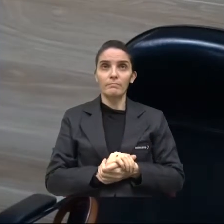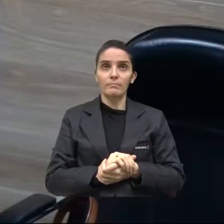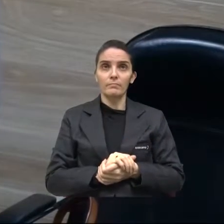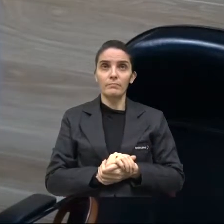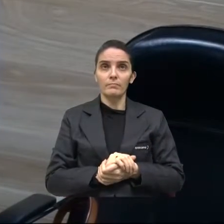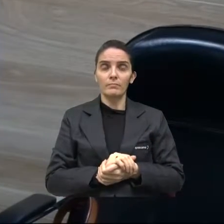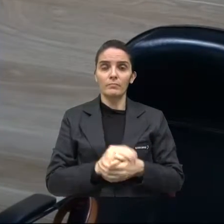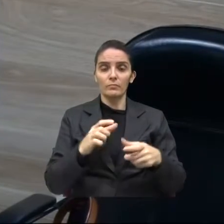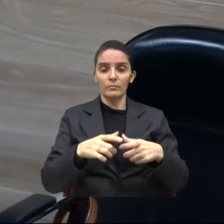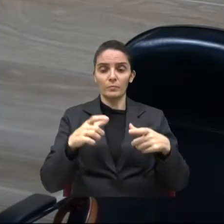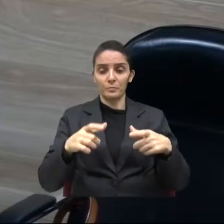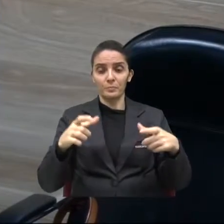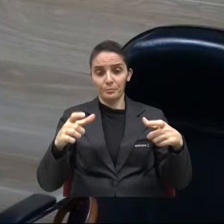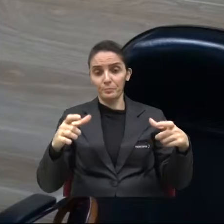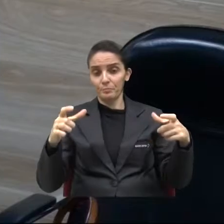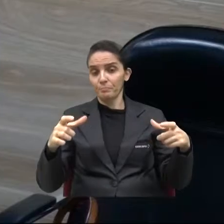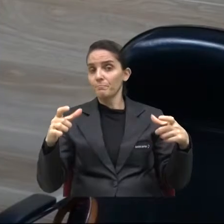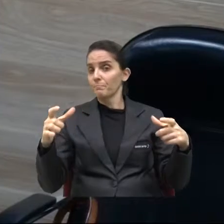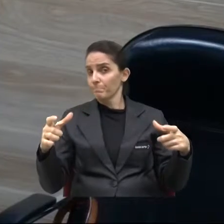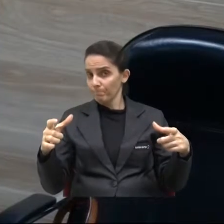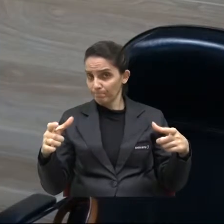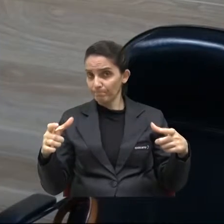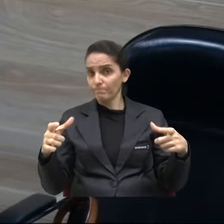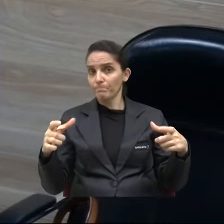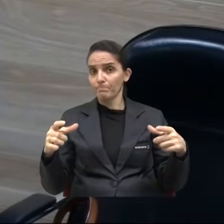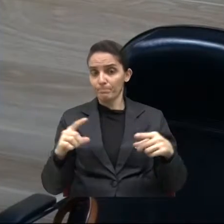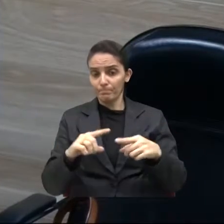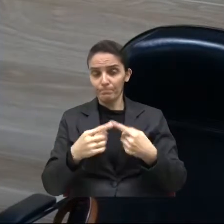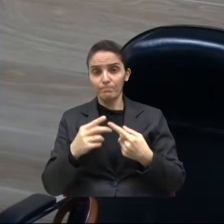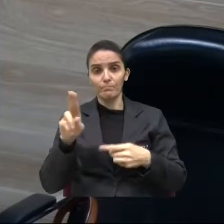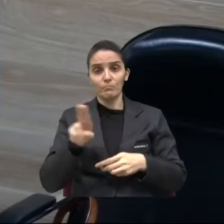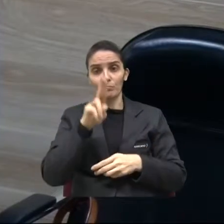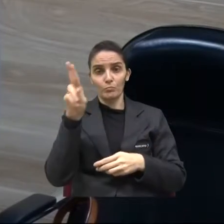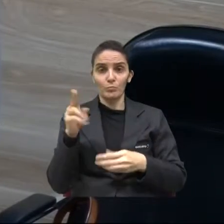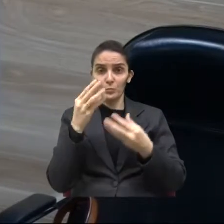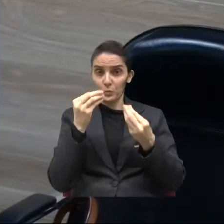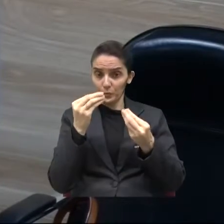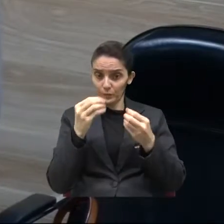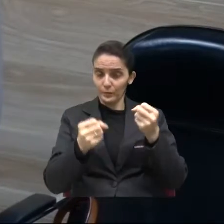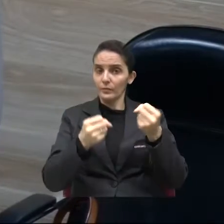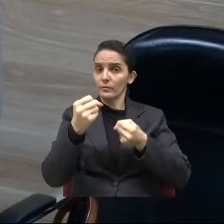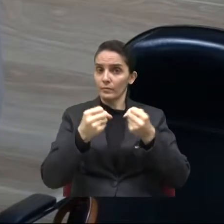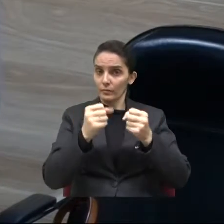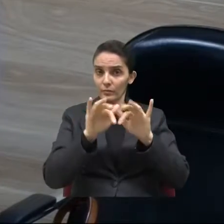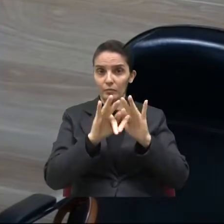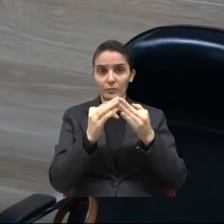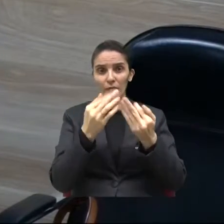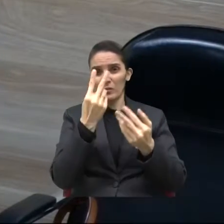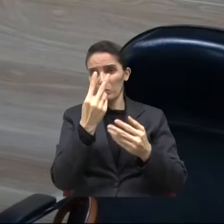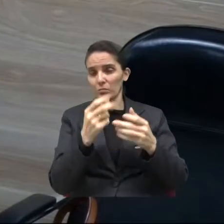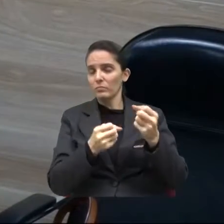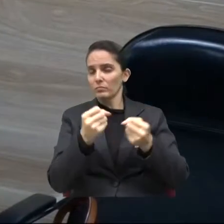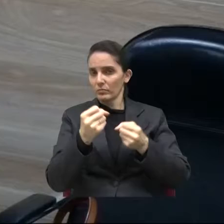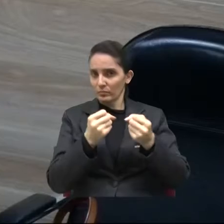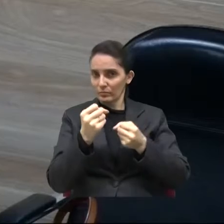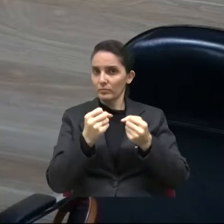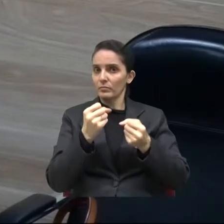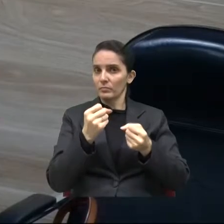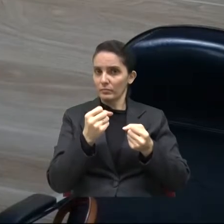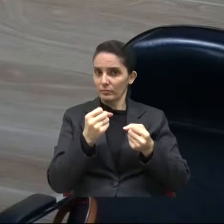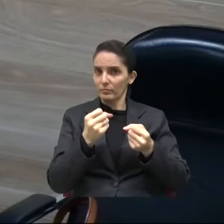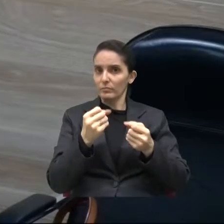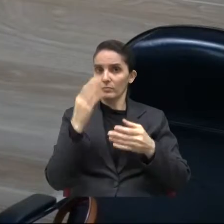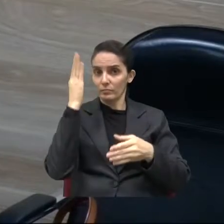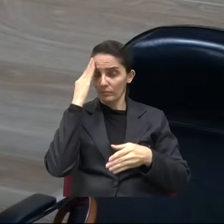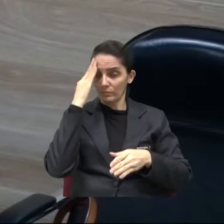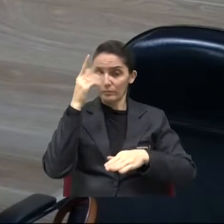estamos crescendo e a gente continua ainda usando muito carro, né? As famílias com 2 carros. A gente sabe que os países desenvolvidos